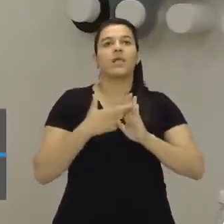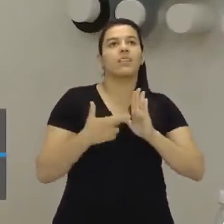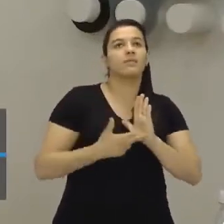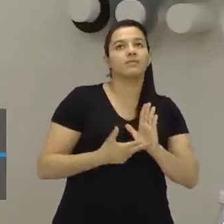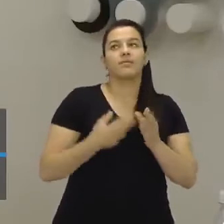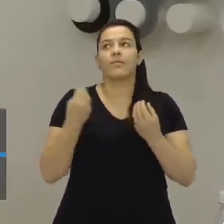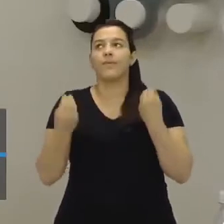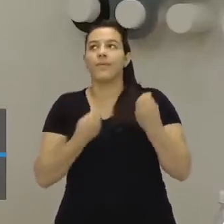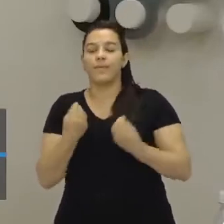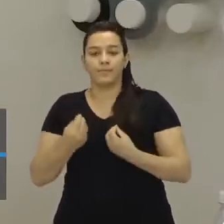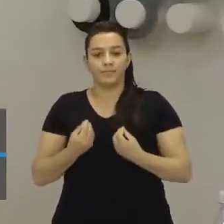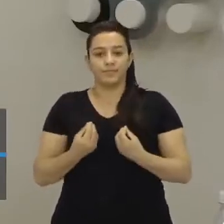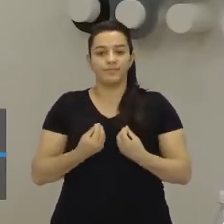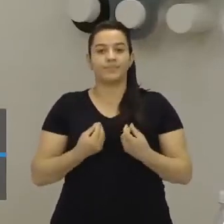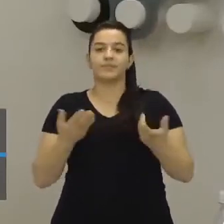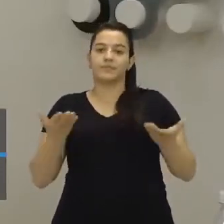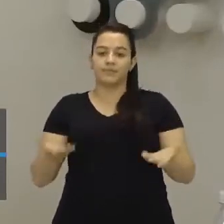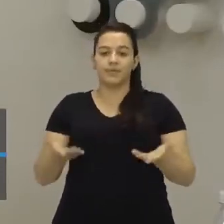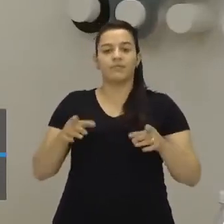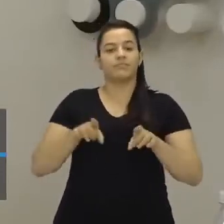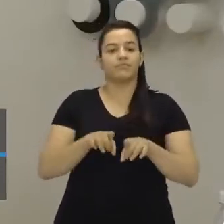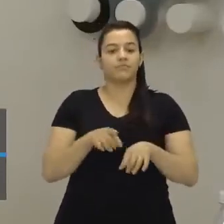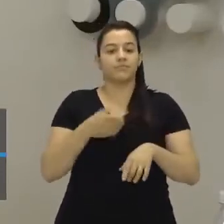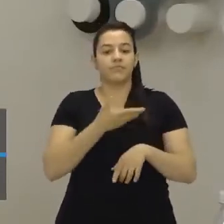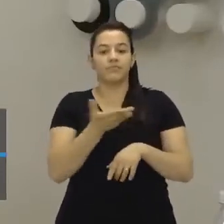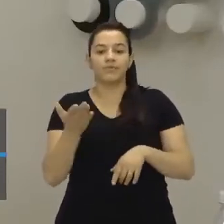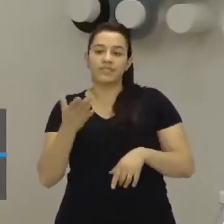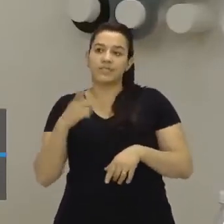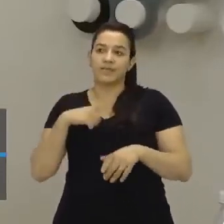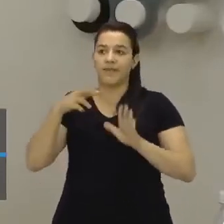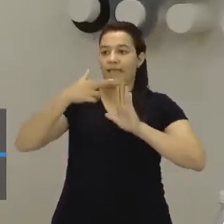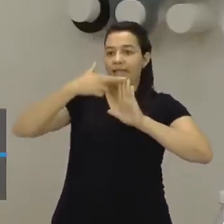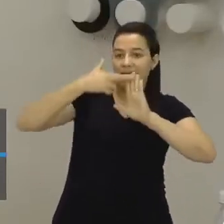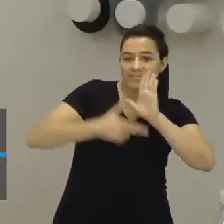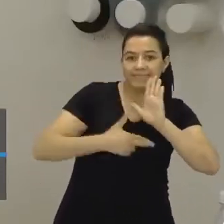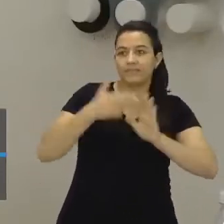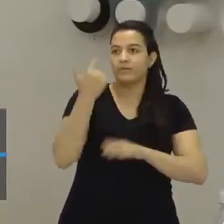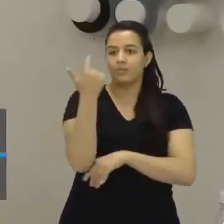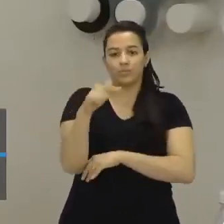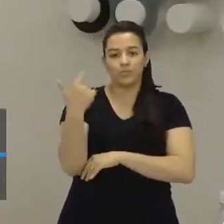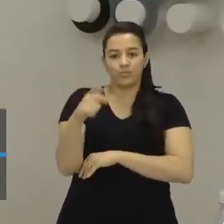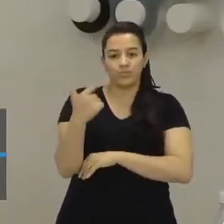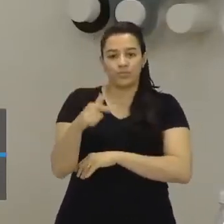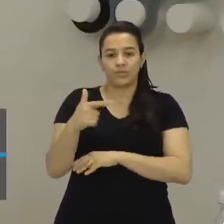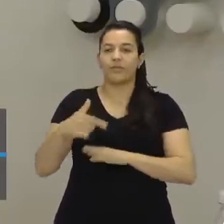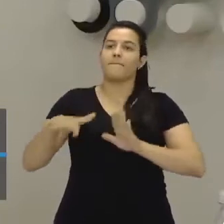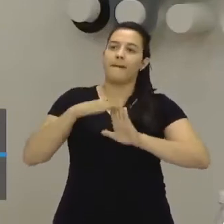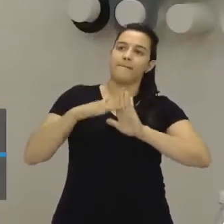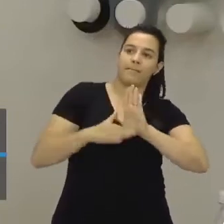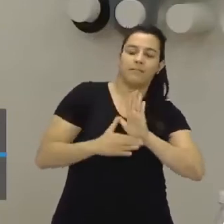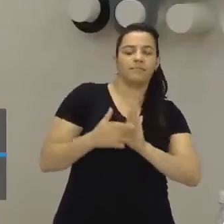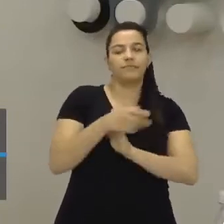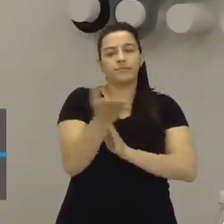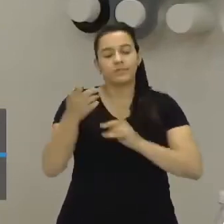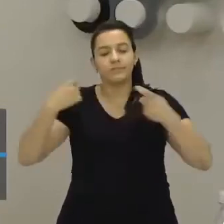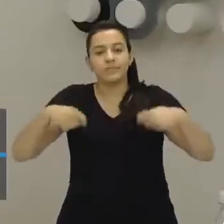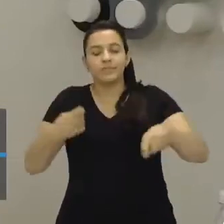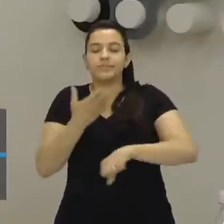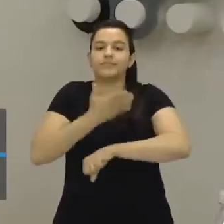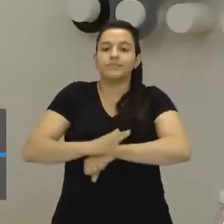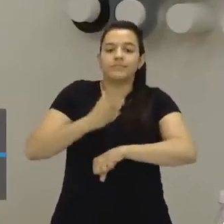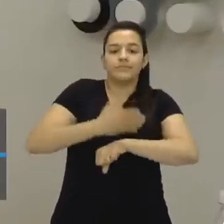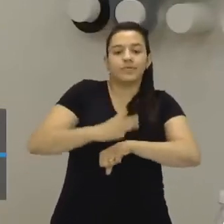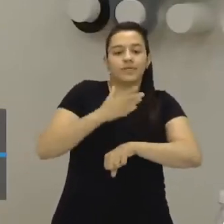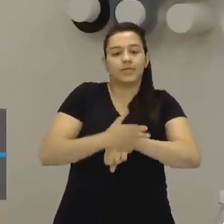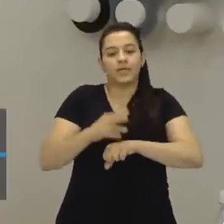que eu começo, né? Então, não existe receita, né, para fazer uma redação. É preciso que você treine, é preciso que você leia, é preciso que